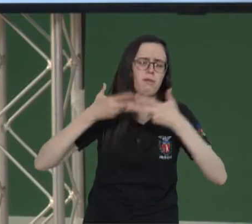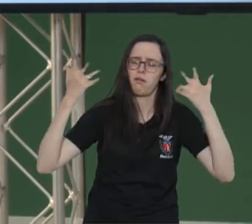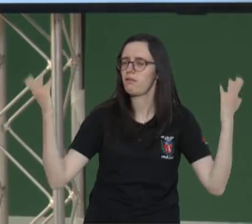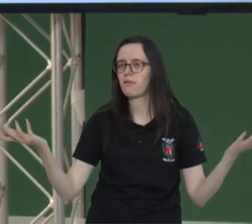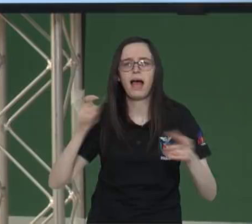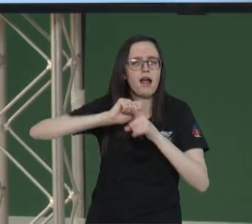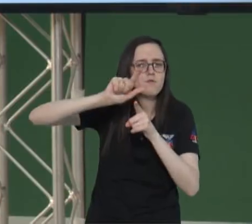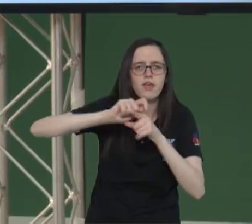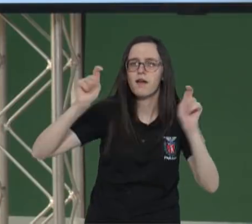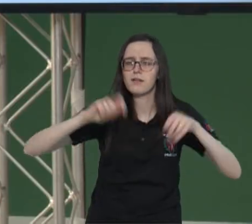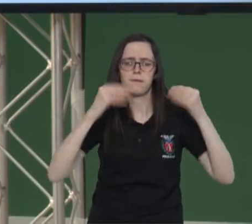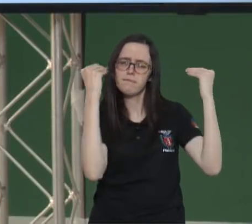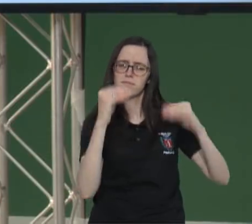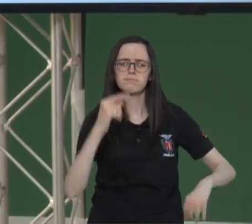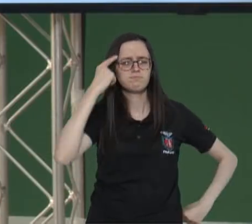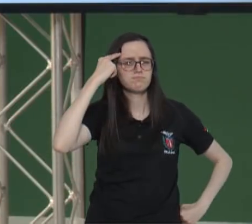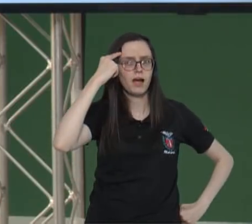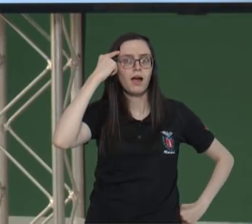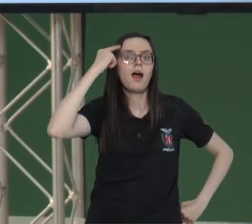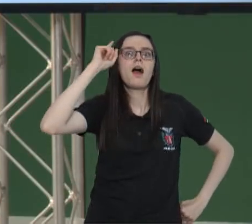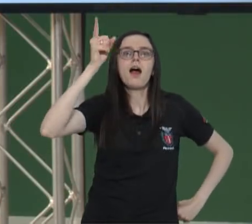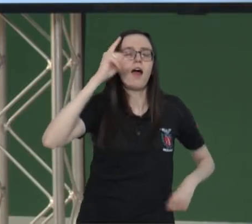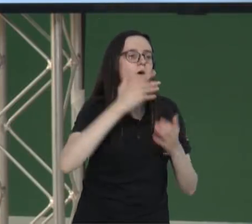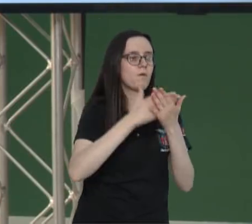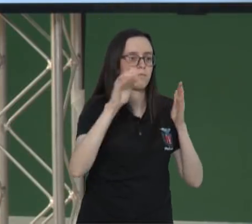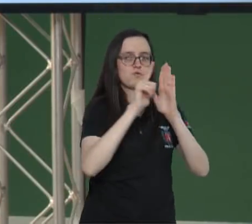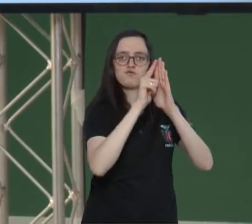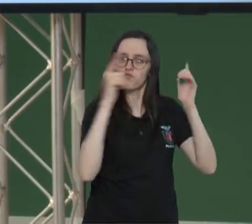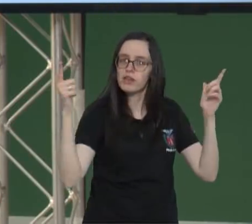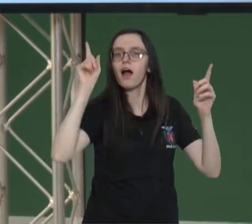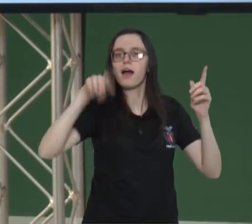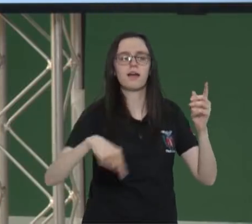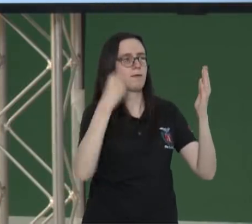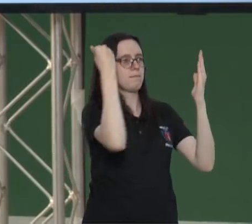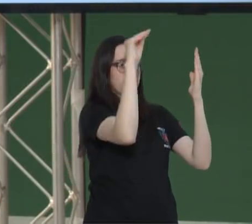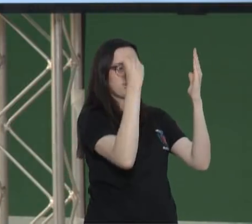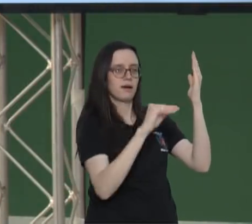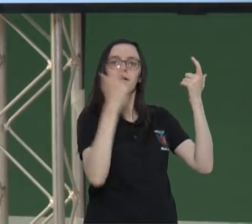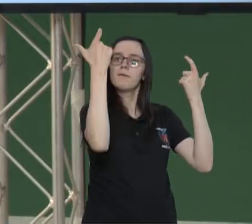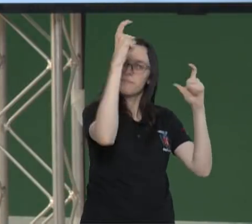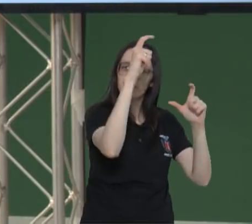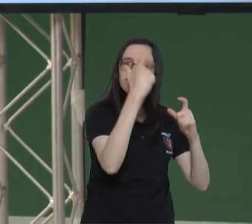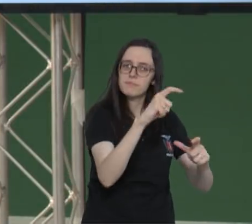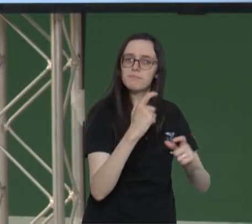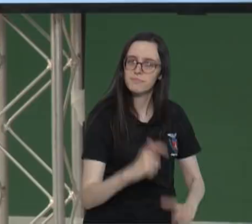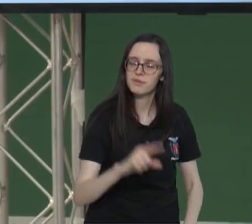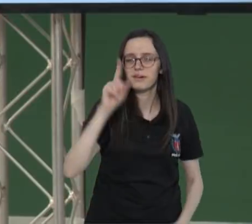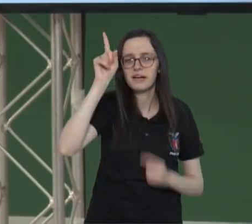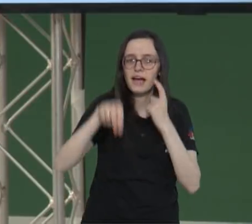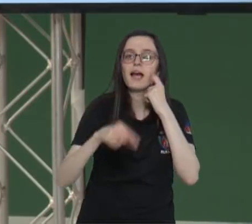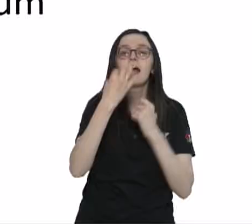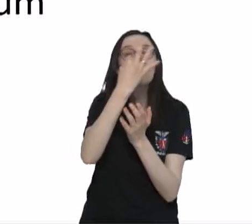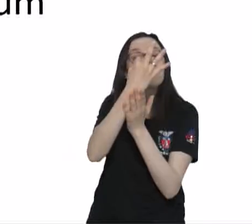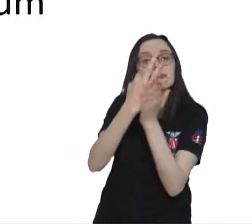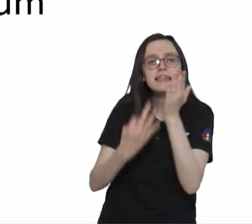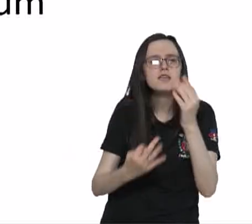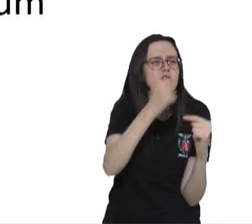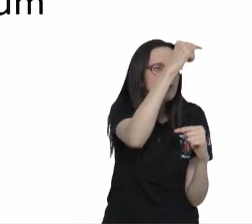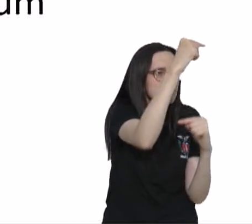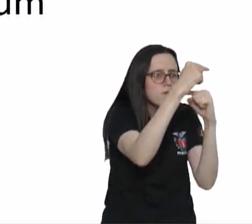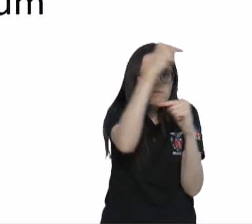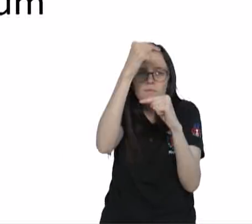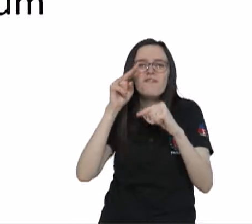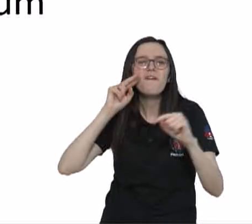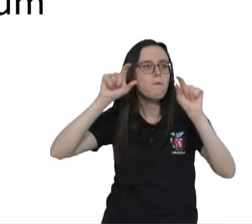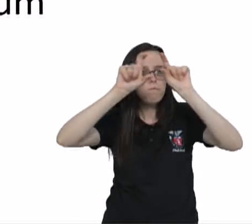de aluguel, né? Então começou a surgir nesses jornais esses classificados, que são o quê? São textos curtos, né,